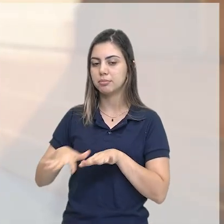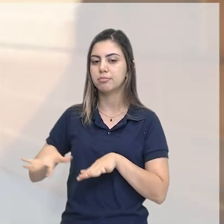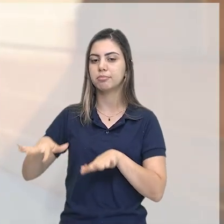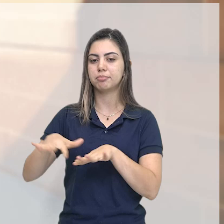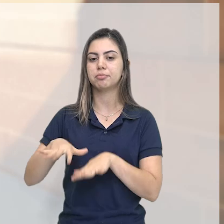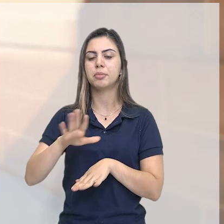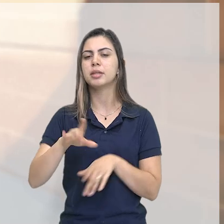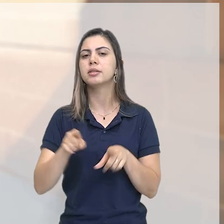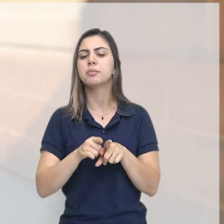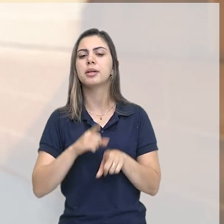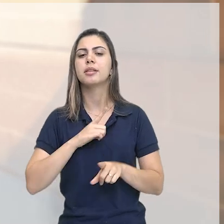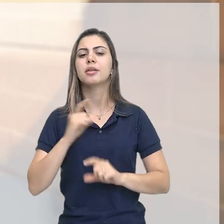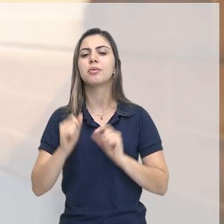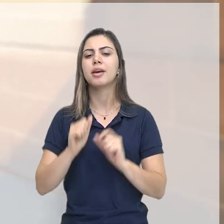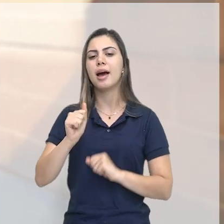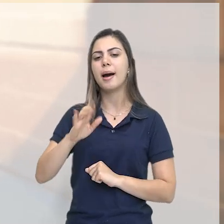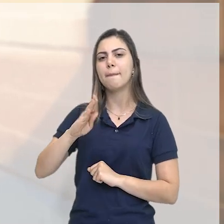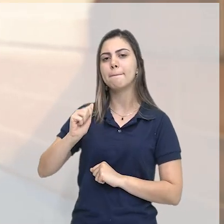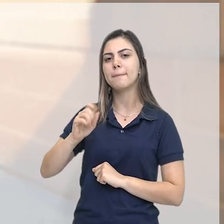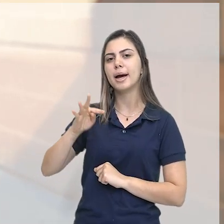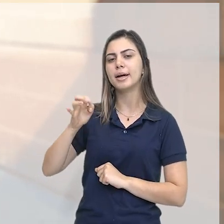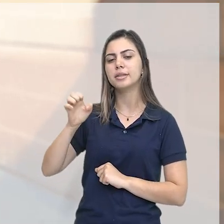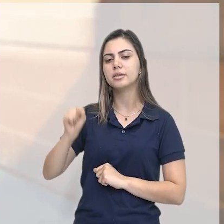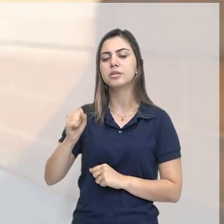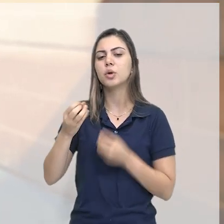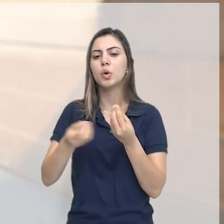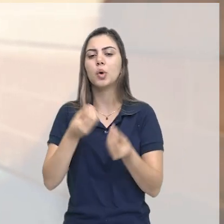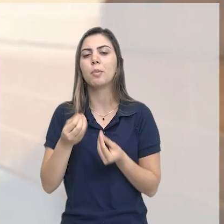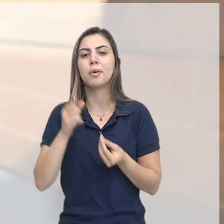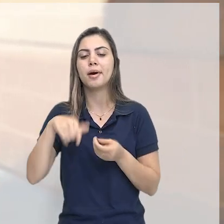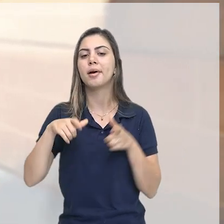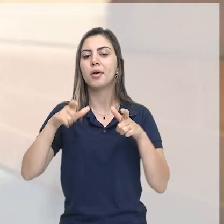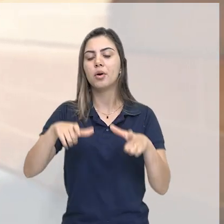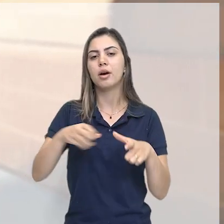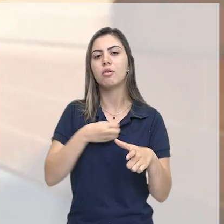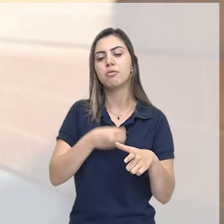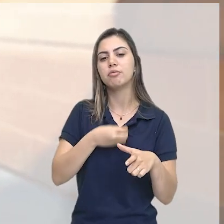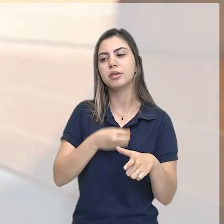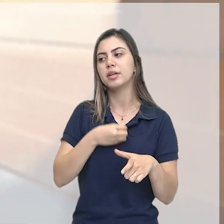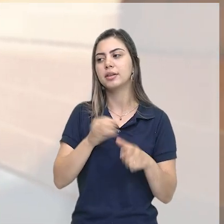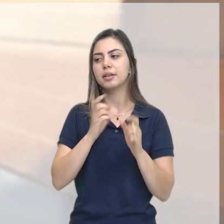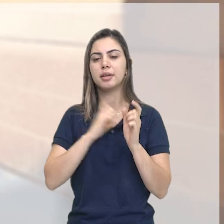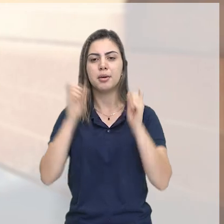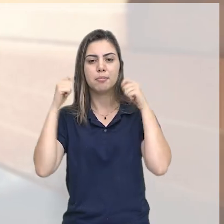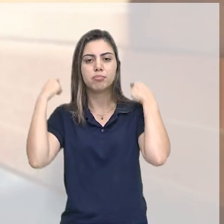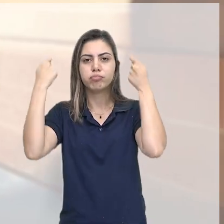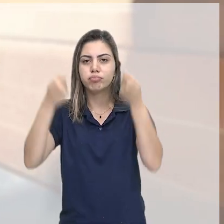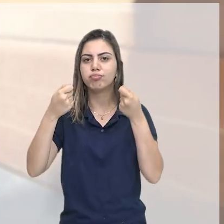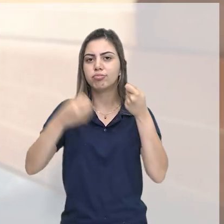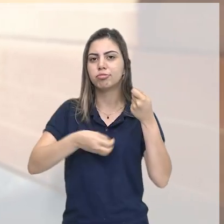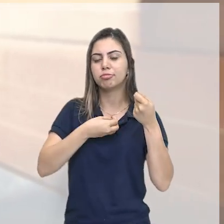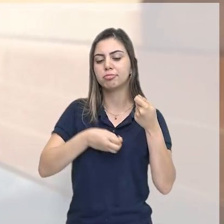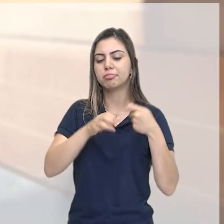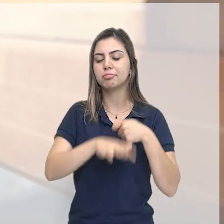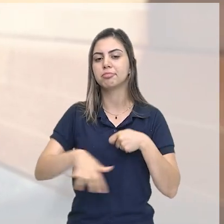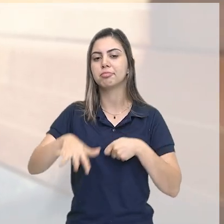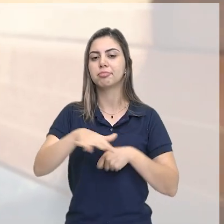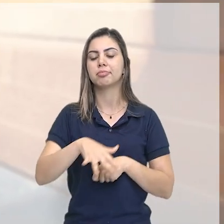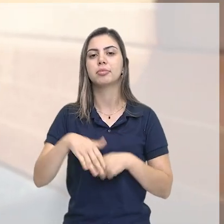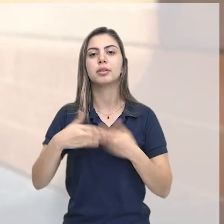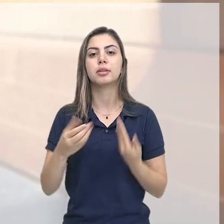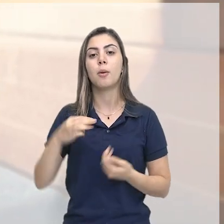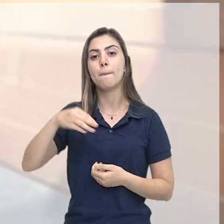abades, dirigentes de abadias, locais onde viviam monges e monjas. Os monges, que